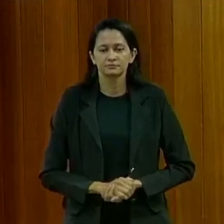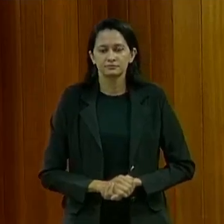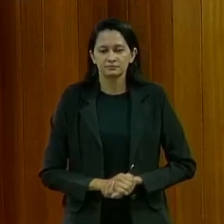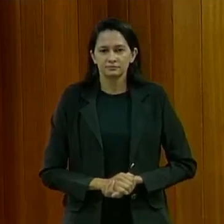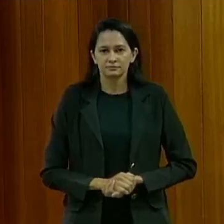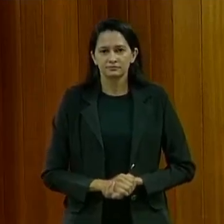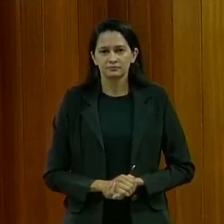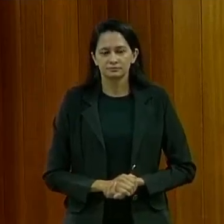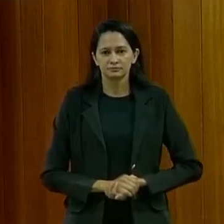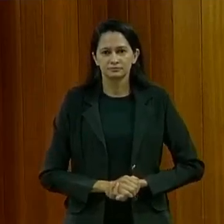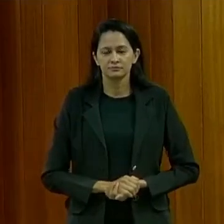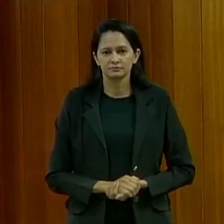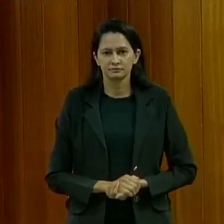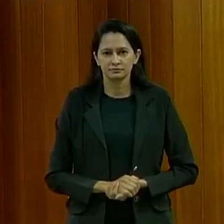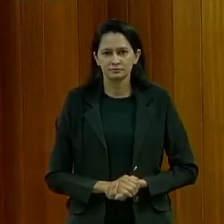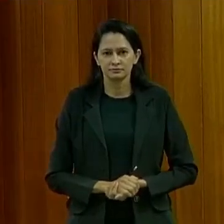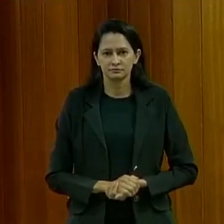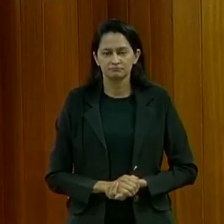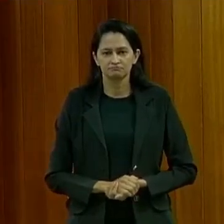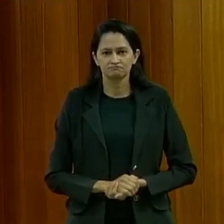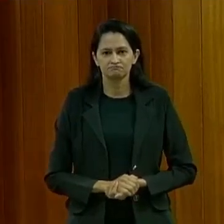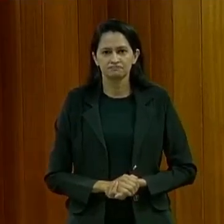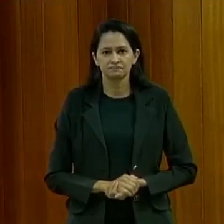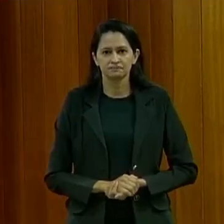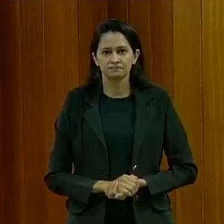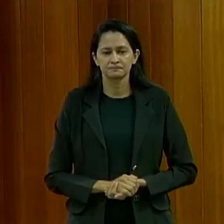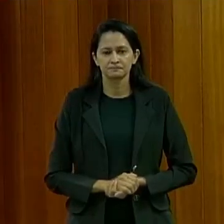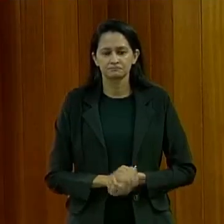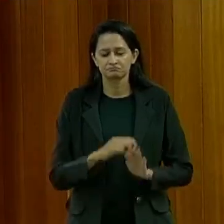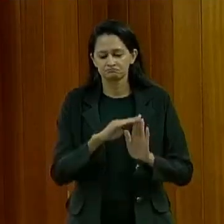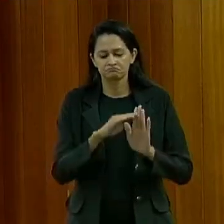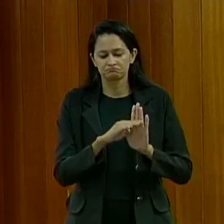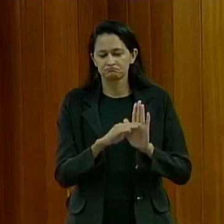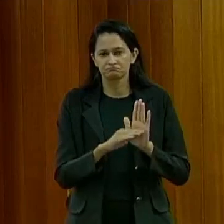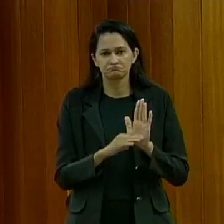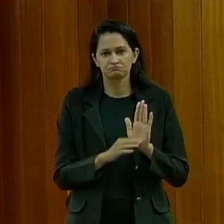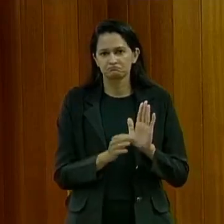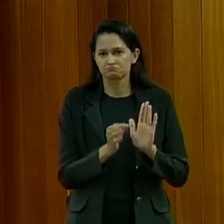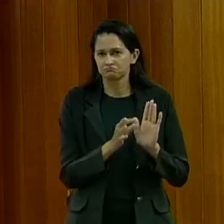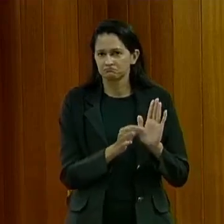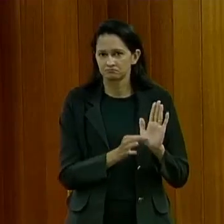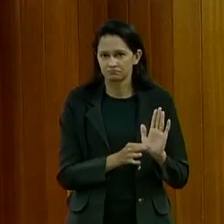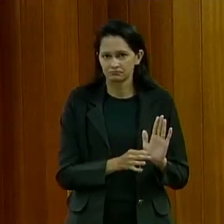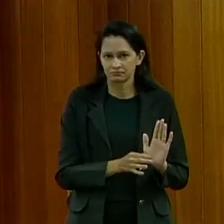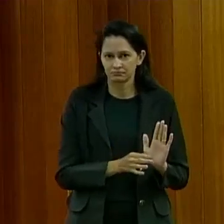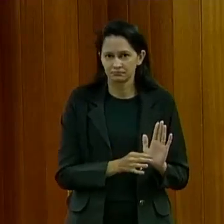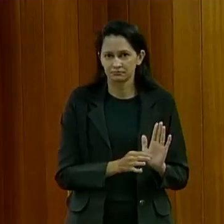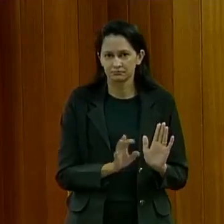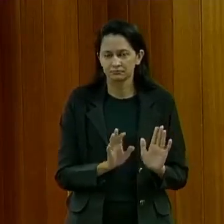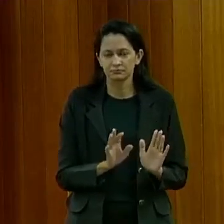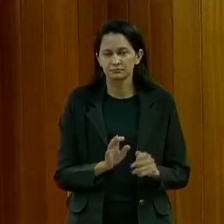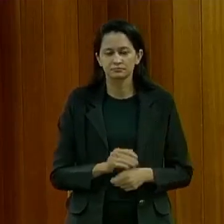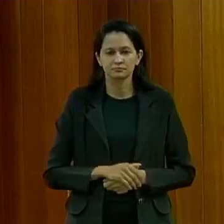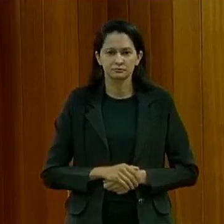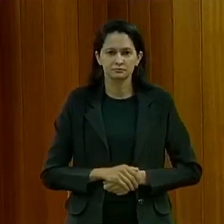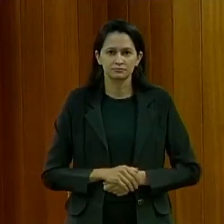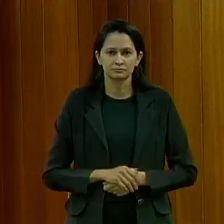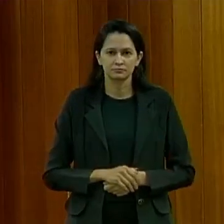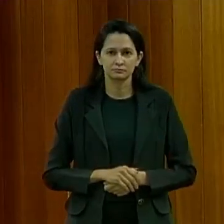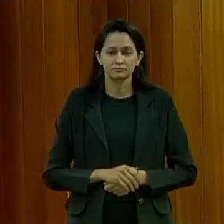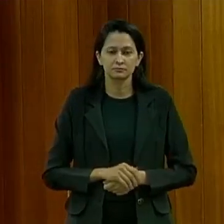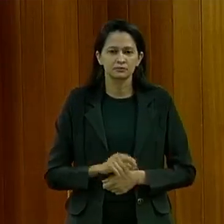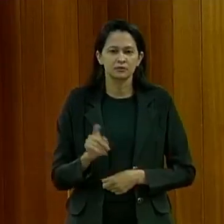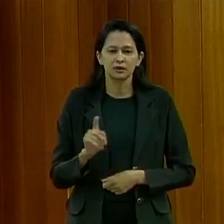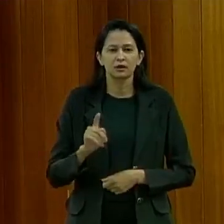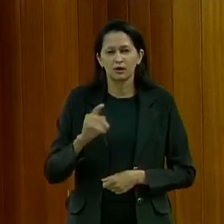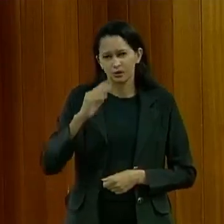Não tendo mais os nobres pares. Isaías Ribeiro está presente. Isso aqui é título. A título não tem quórum. Não tem